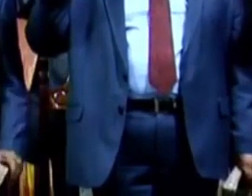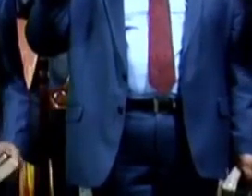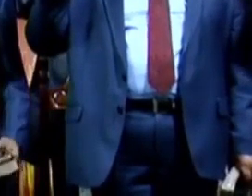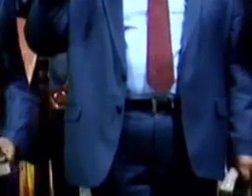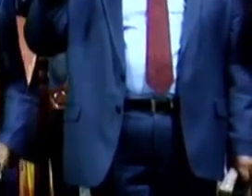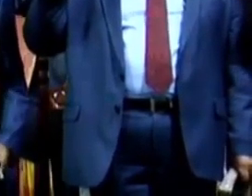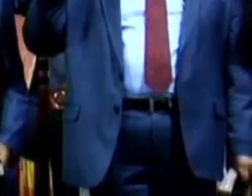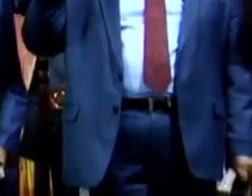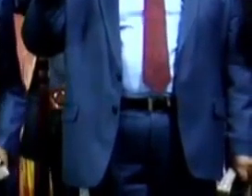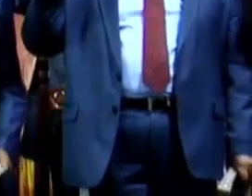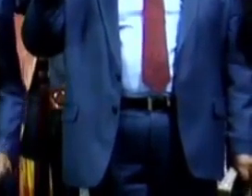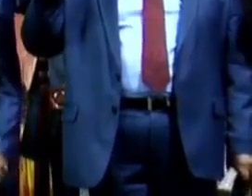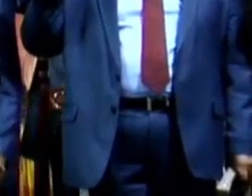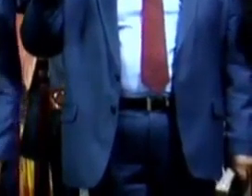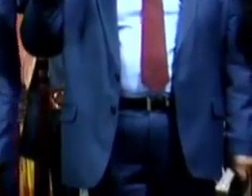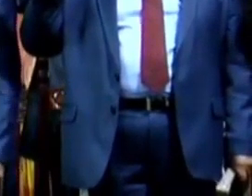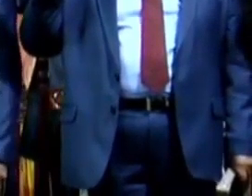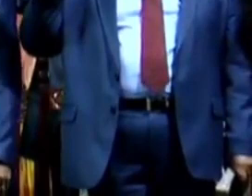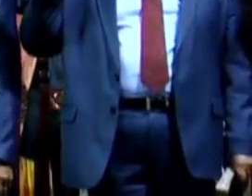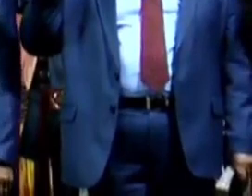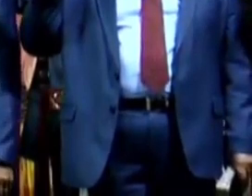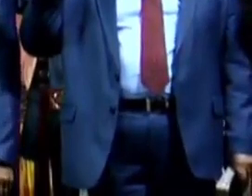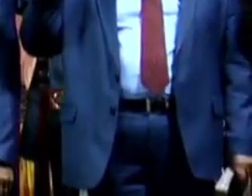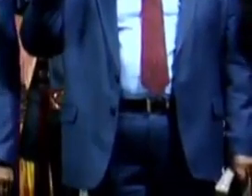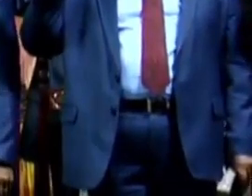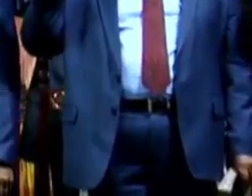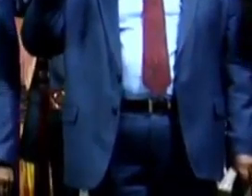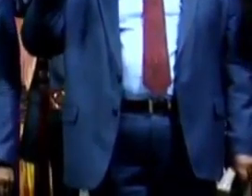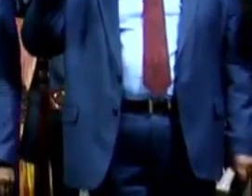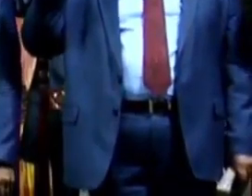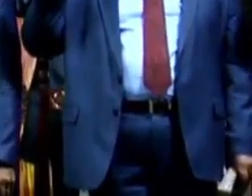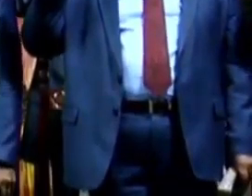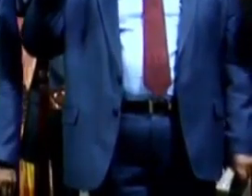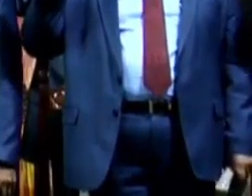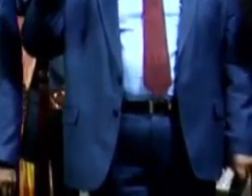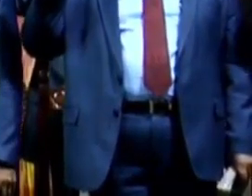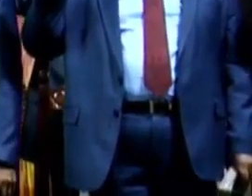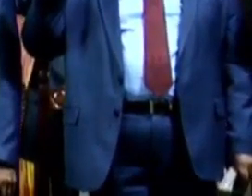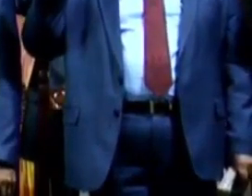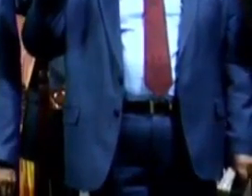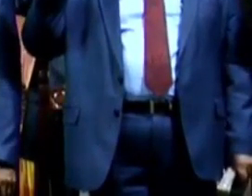agora. Se você não tem o que dizer, comece a dizer: aviva,